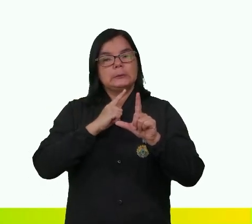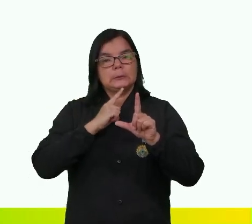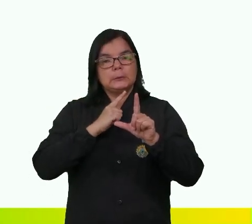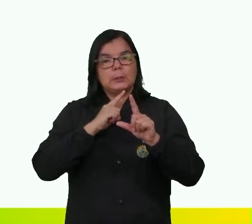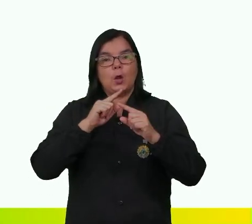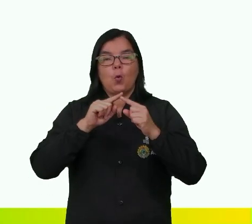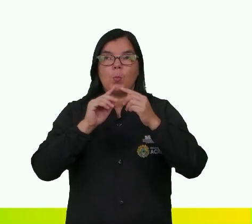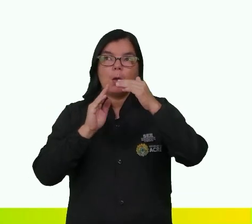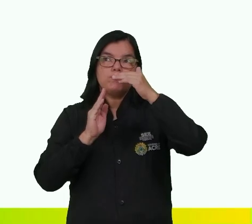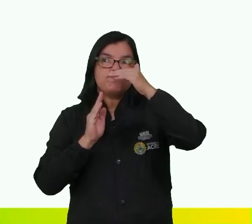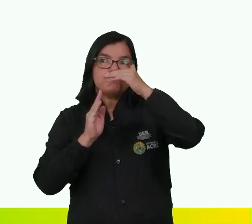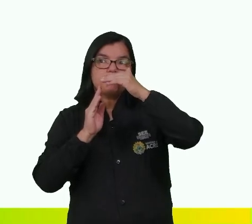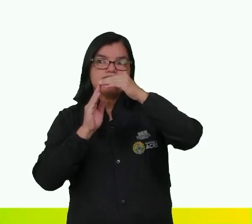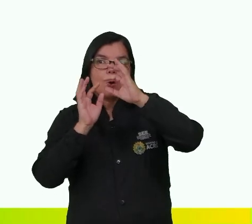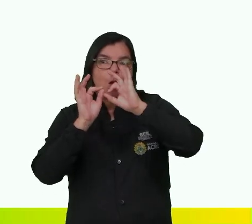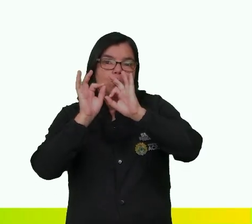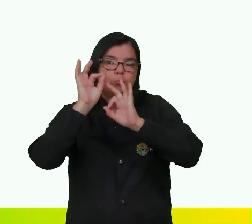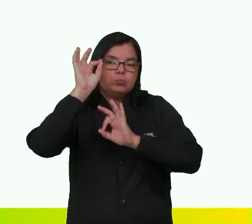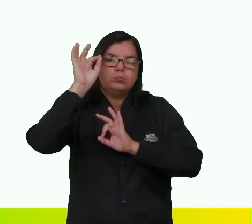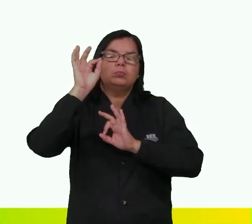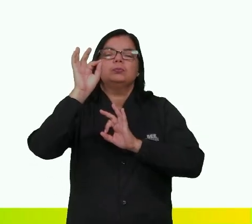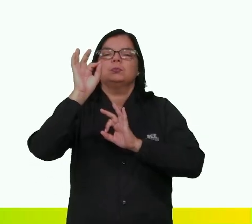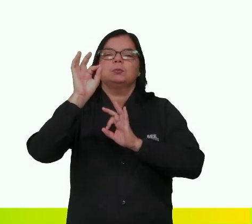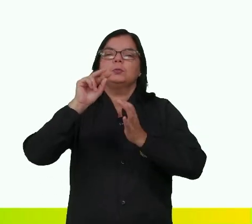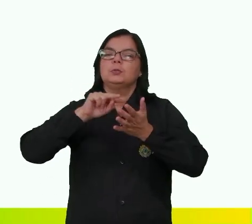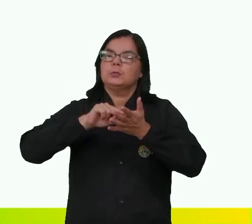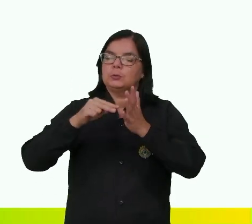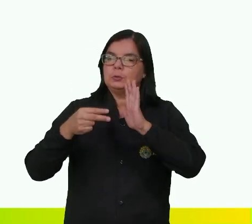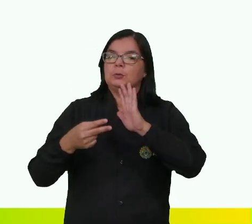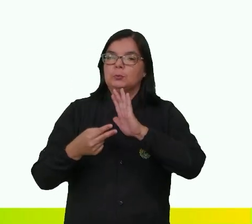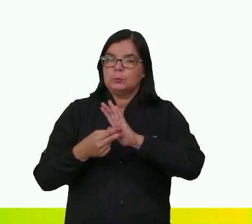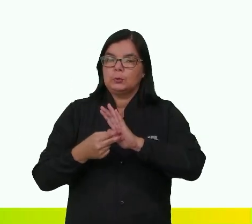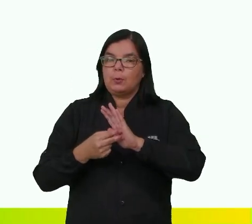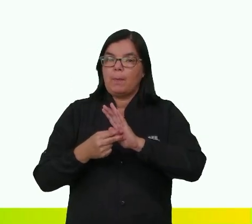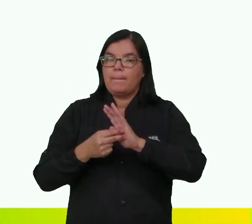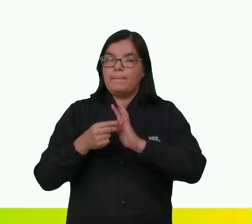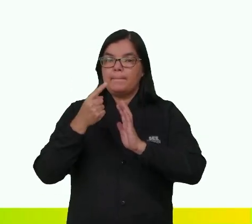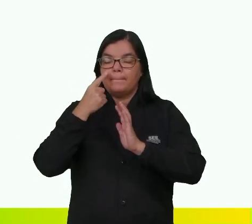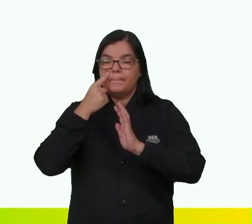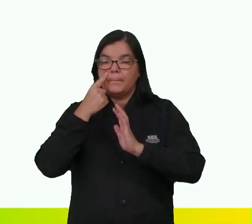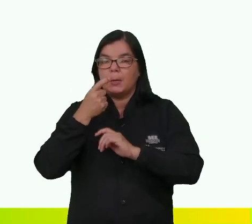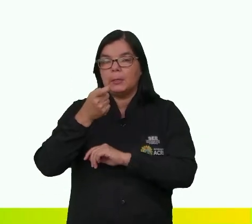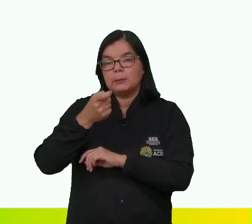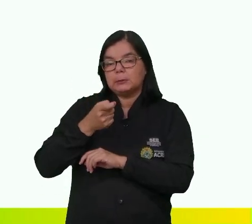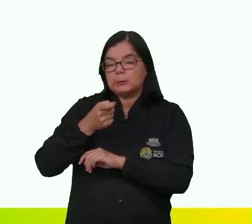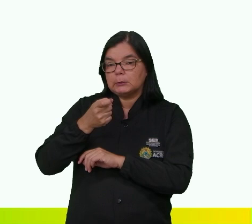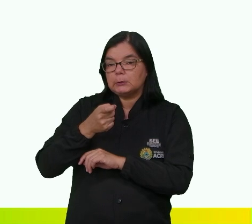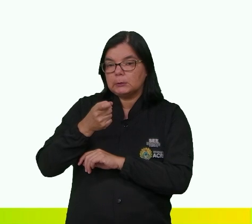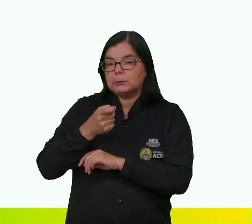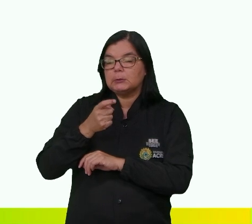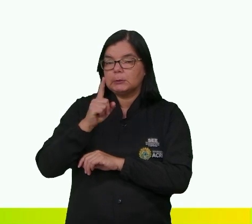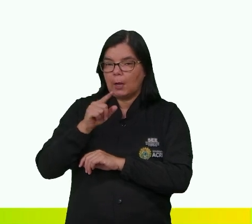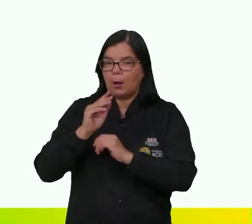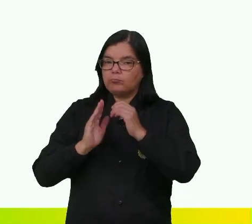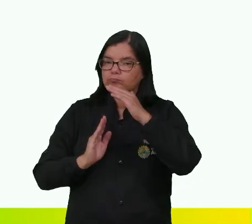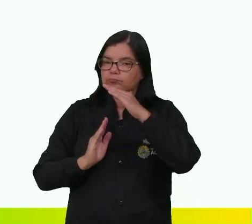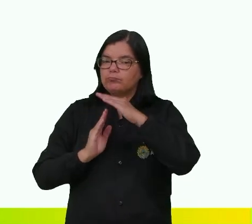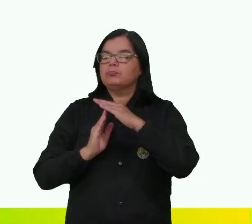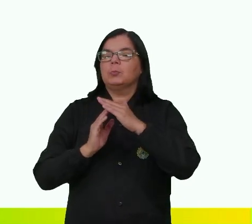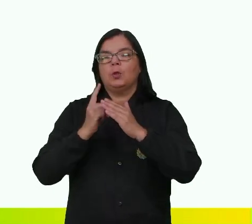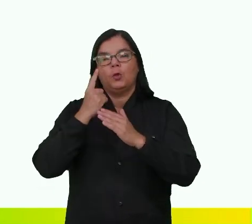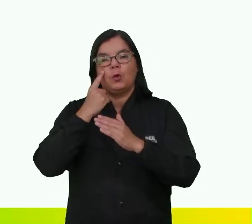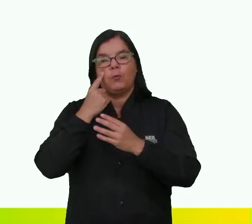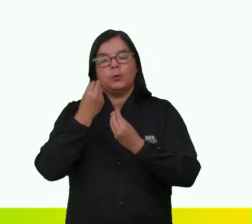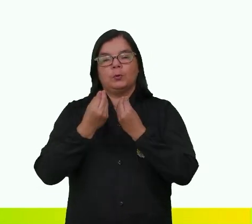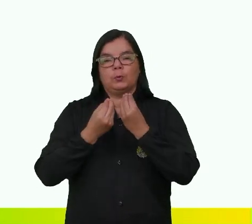ele chega na altura máxima, esse momento aqui. Para esse x aqui é a altura máxima, que eu vou